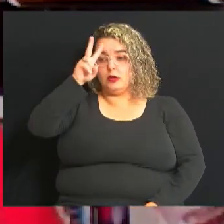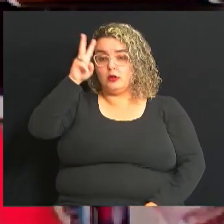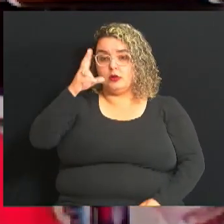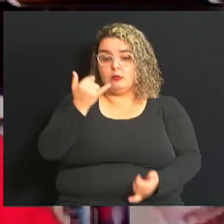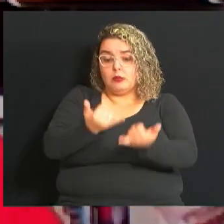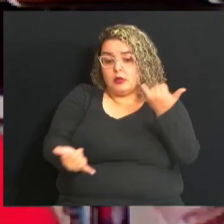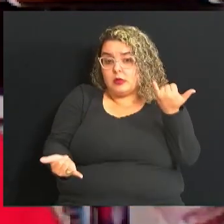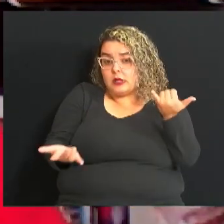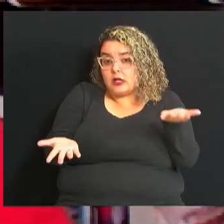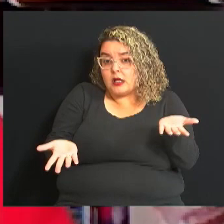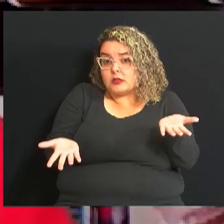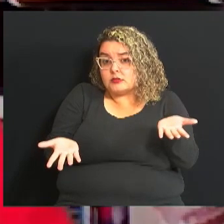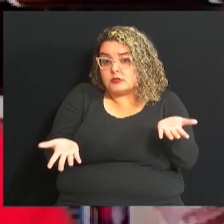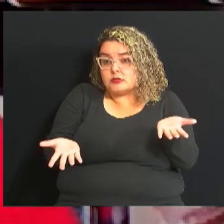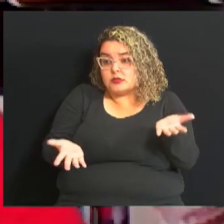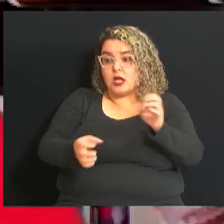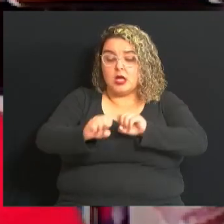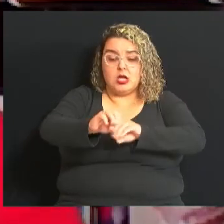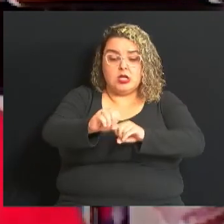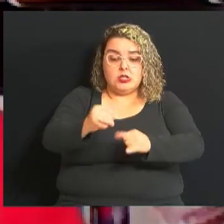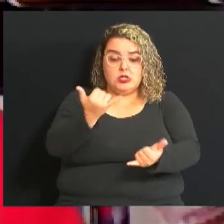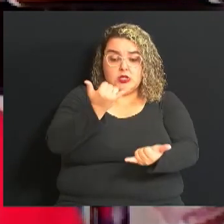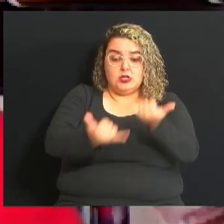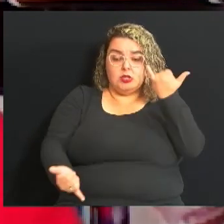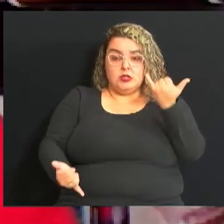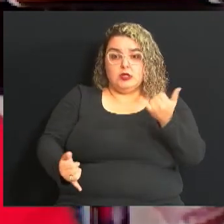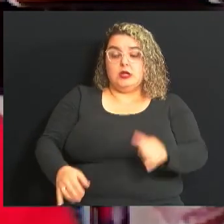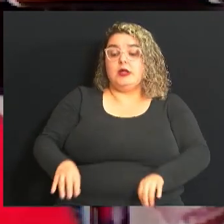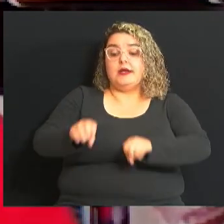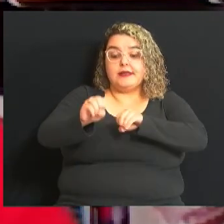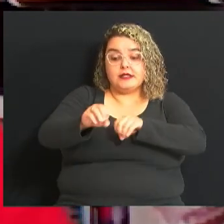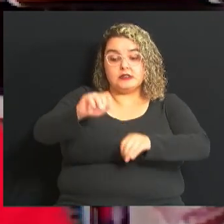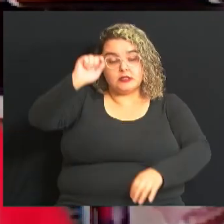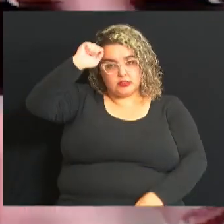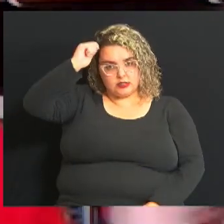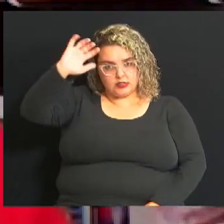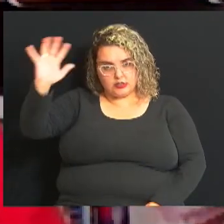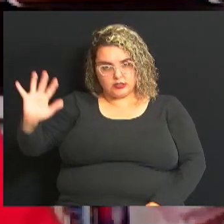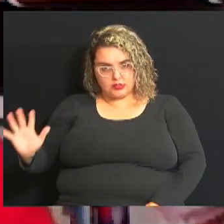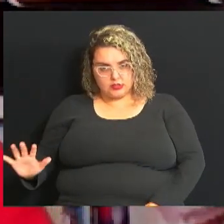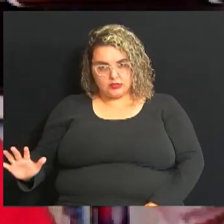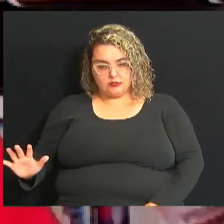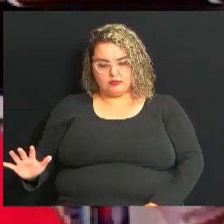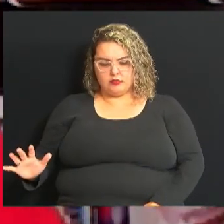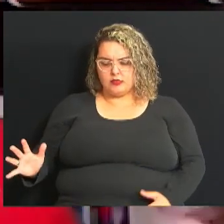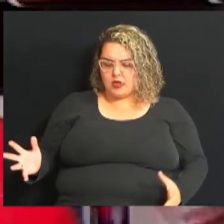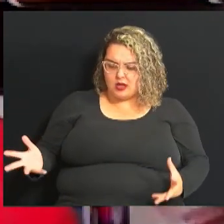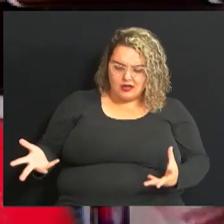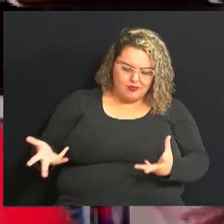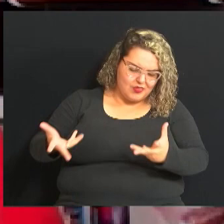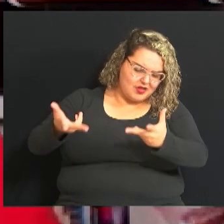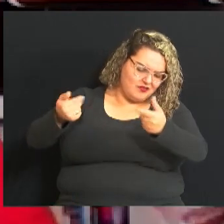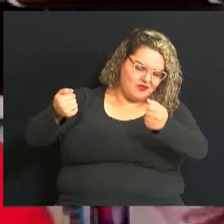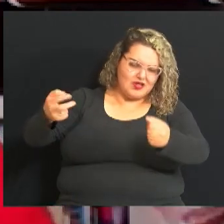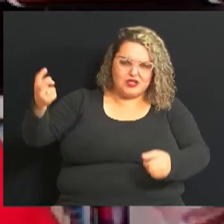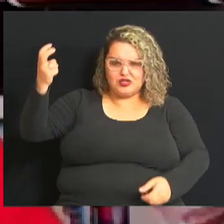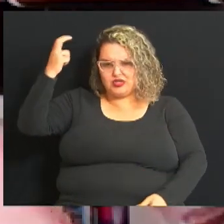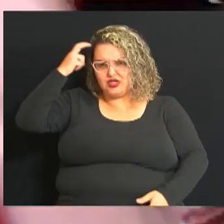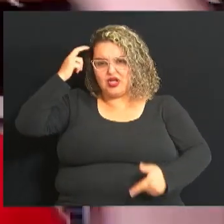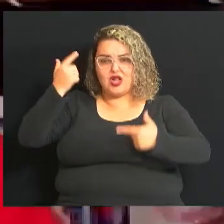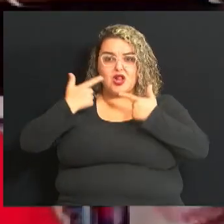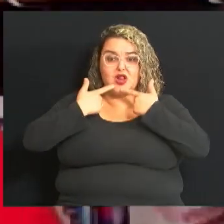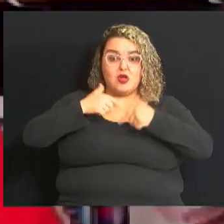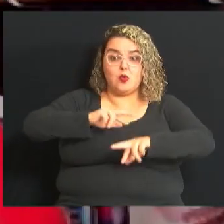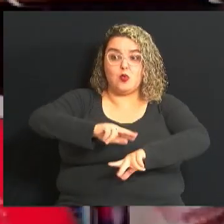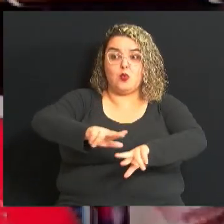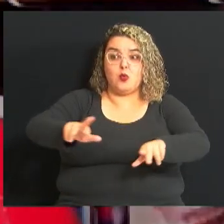metade. Ensinar a história da África é mostrar uma África que é rica em cultura, em línguas. Aliás, a África